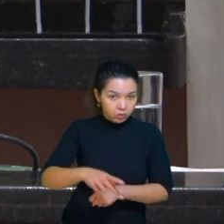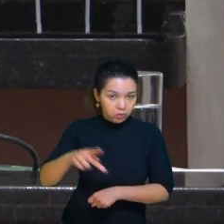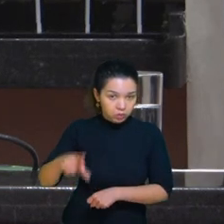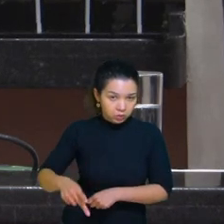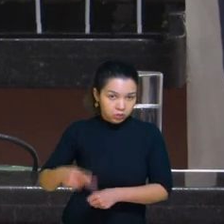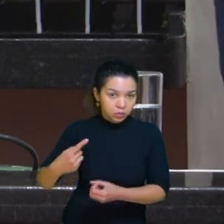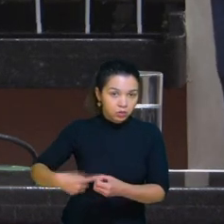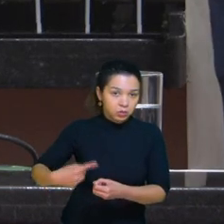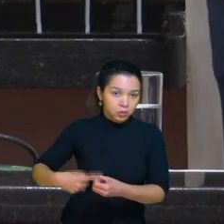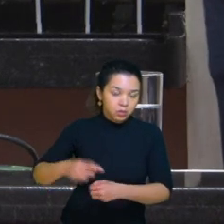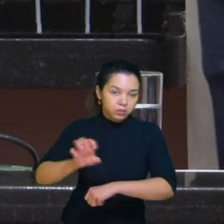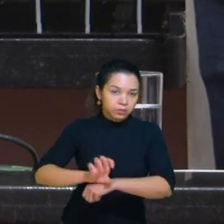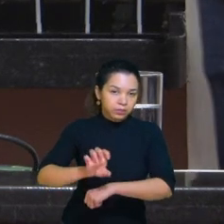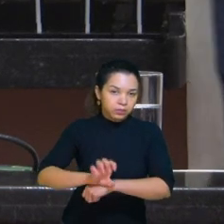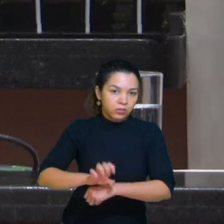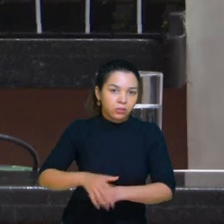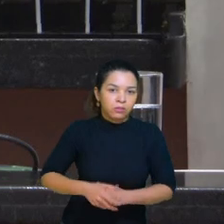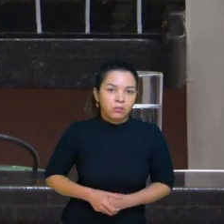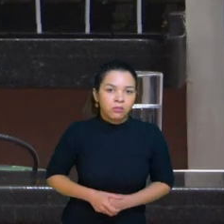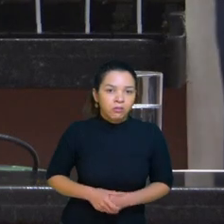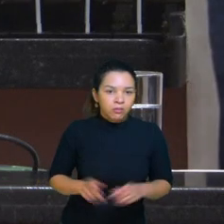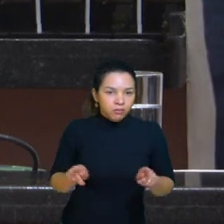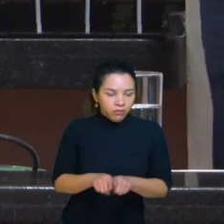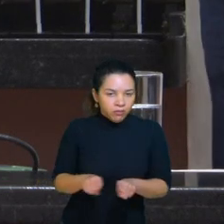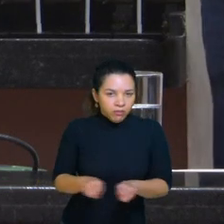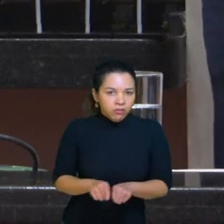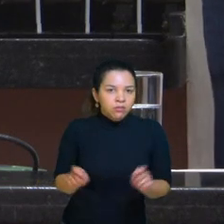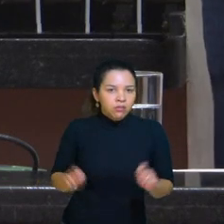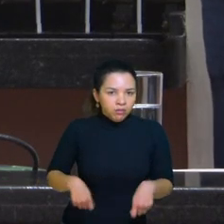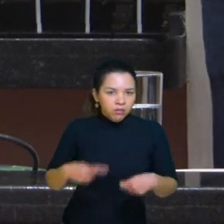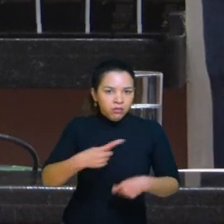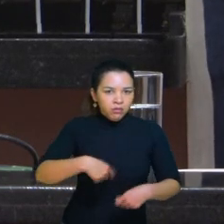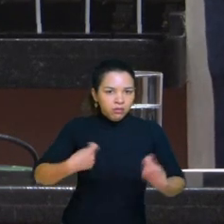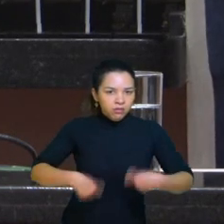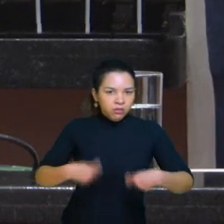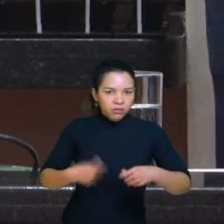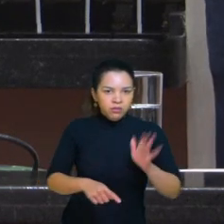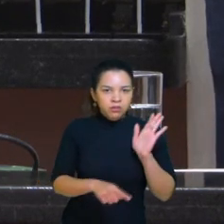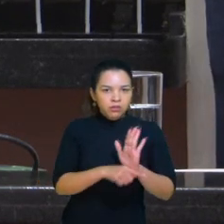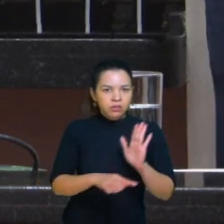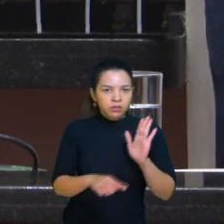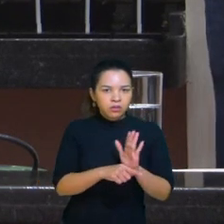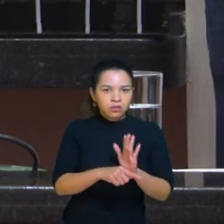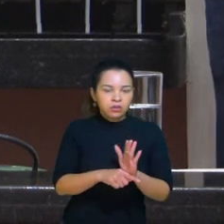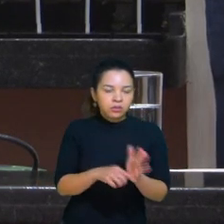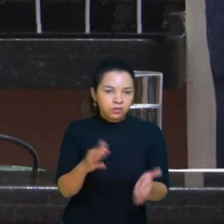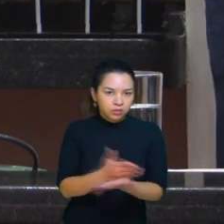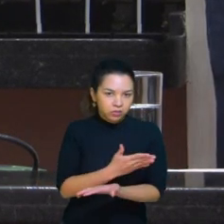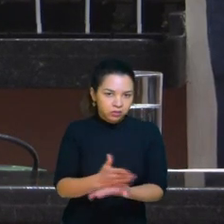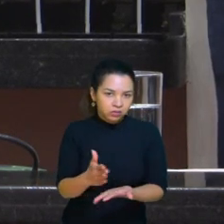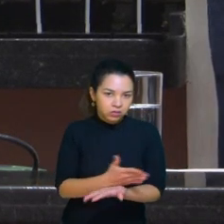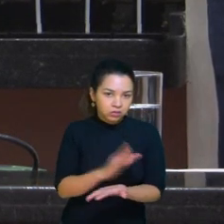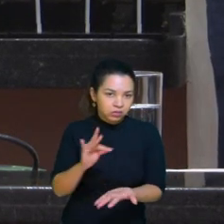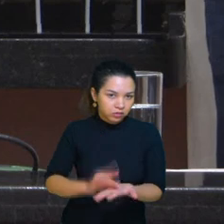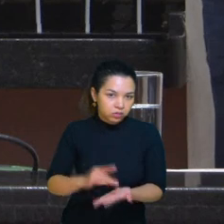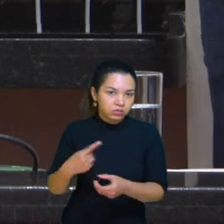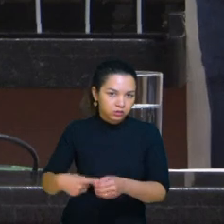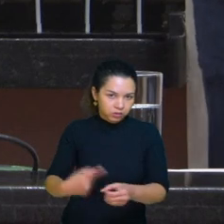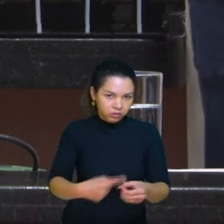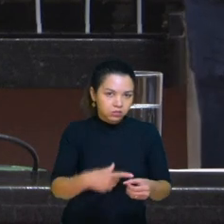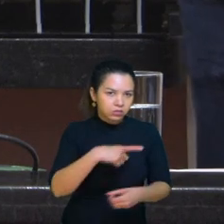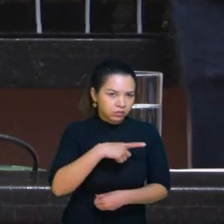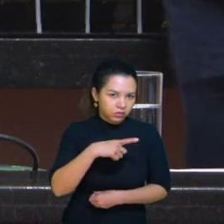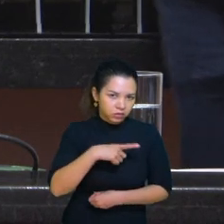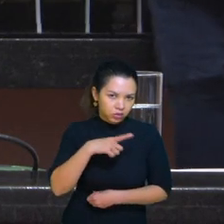e estadual isso também a gente precisa e pode contribuir e algumas obviamente que muitos municípios tê Eu imagino que